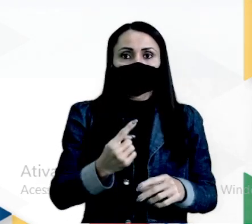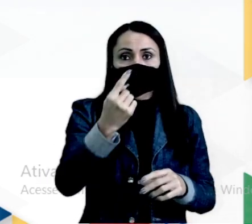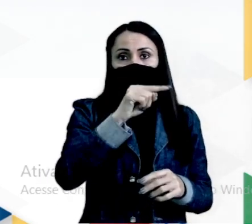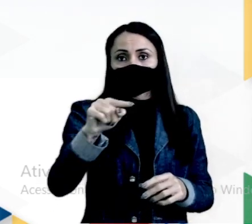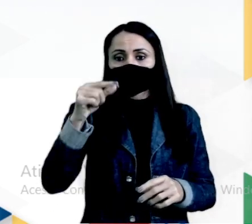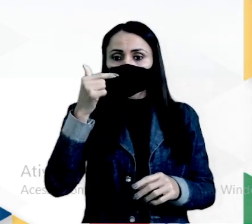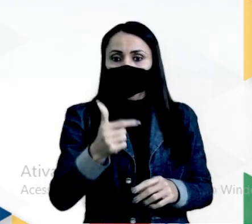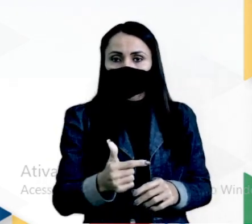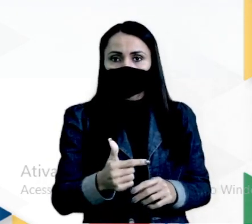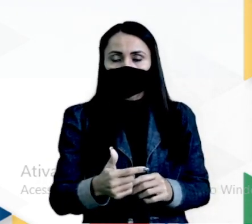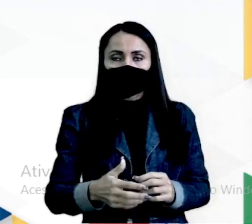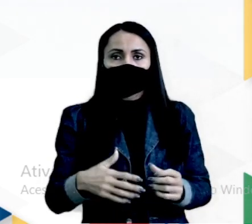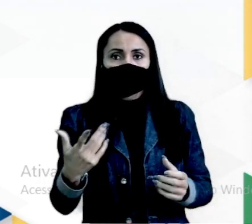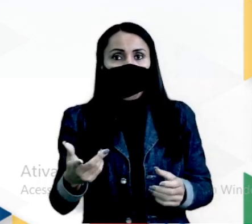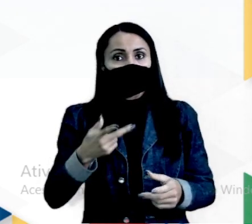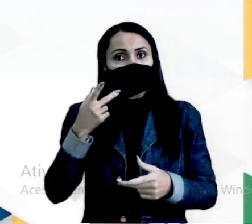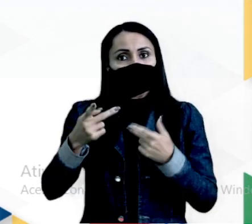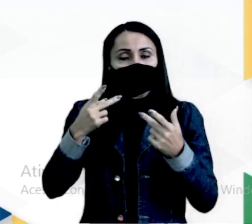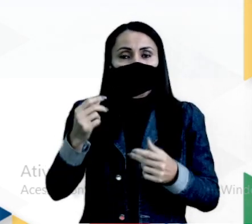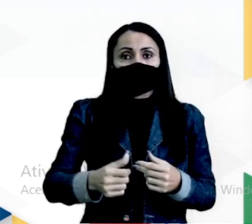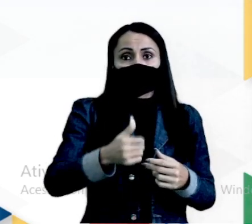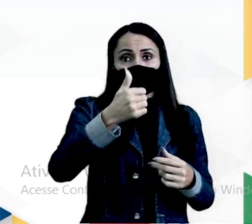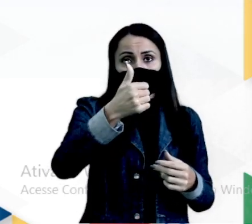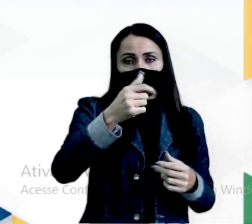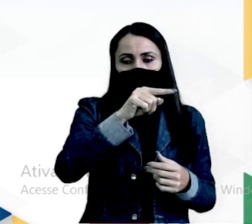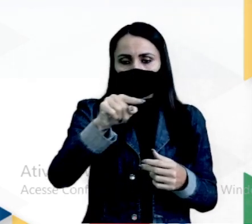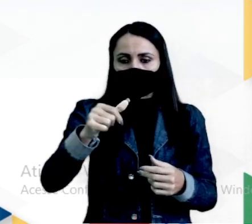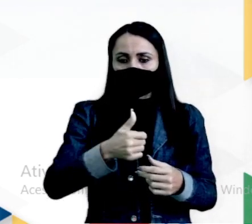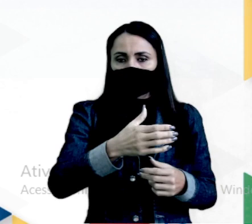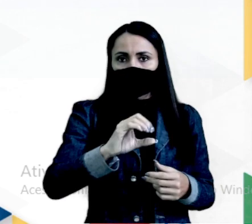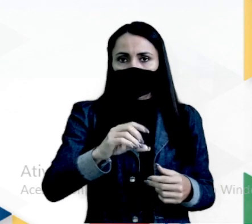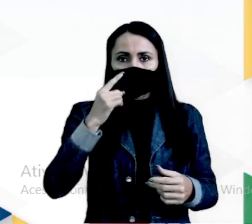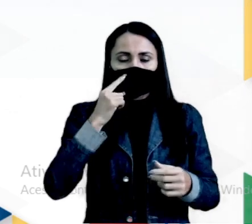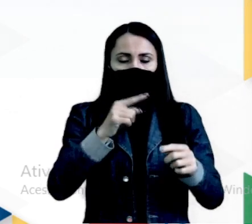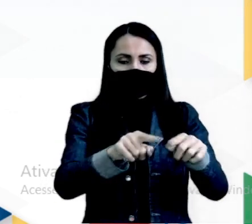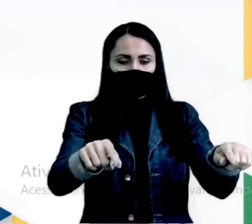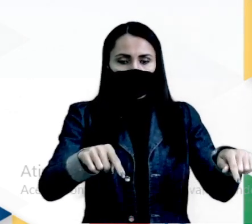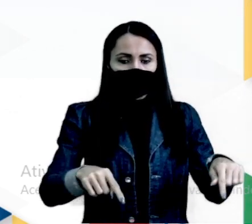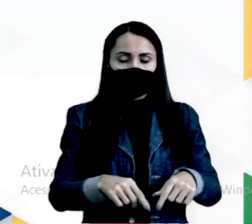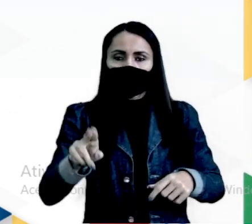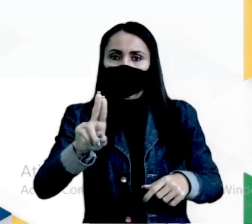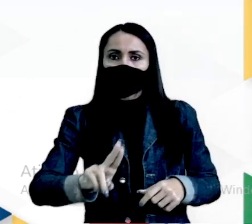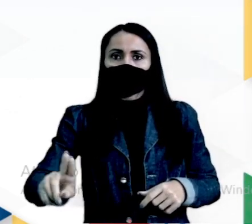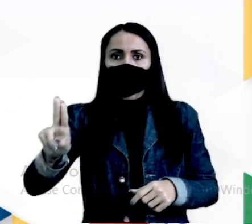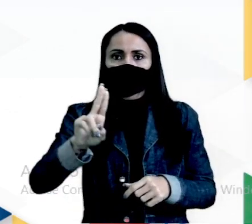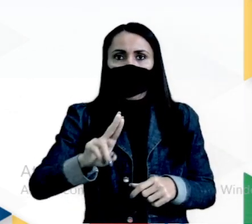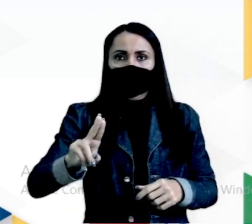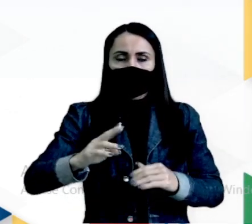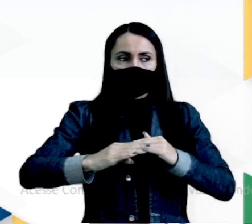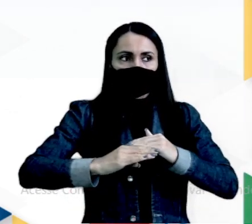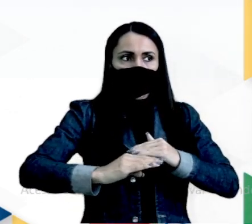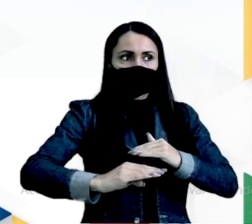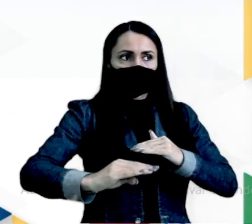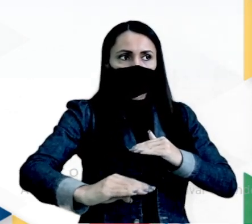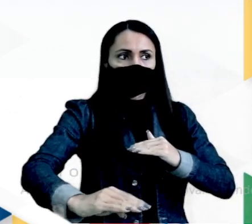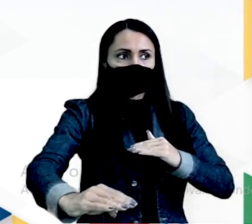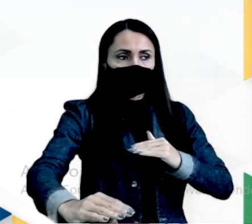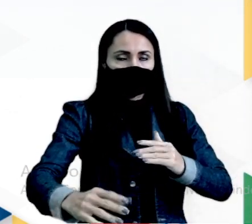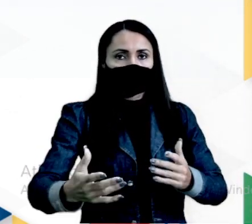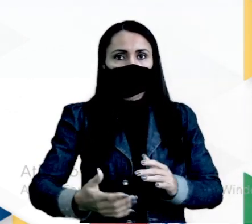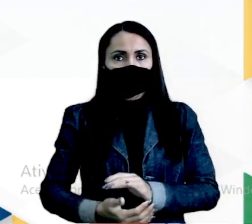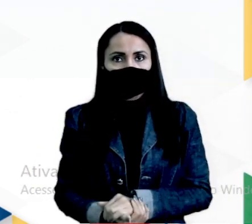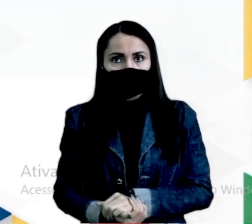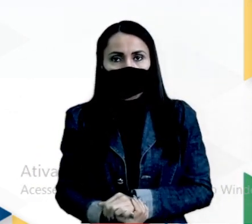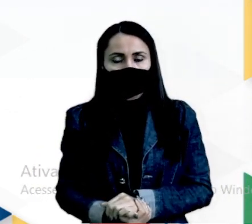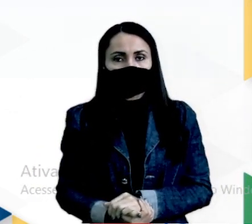está dizendo lá é 1 por 10. Quantas lajotas foram utilizadas para revestir esse 1 por 10? Fácil, né?